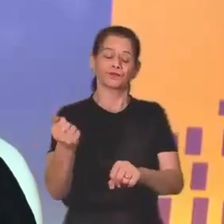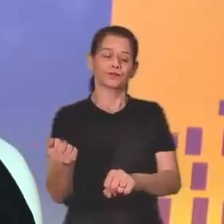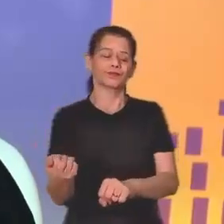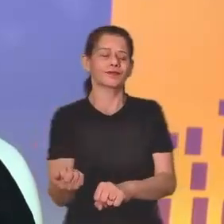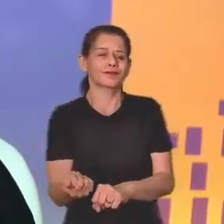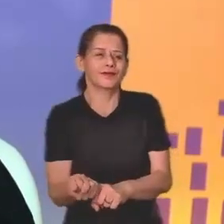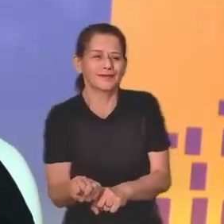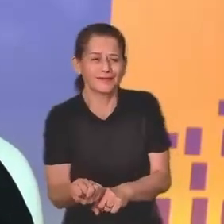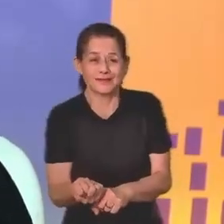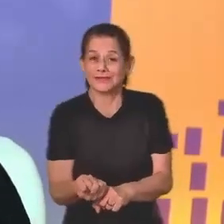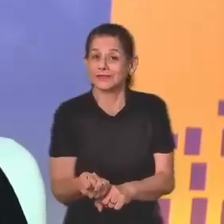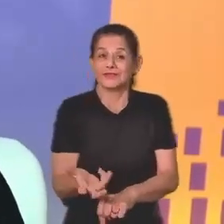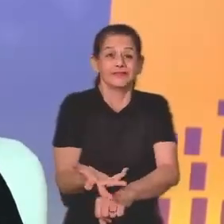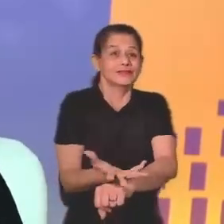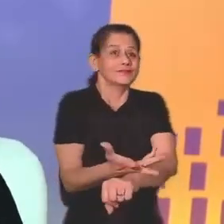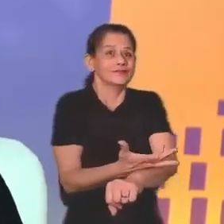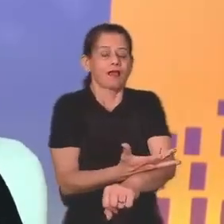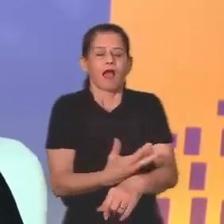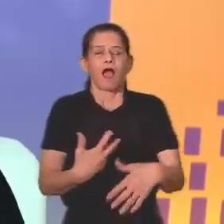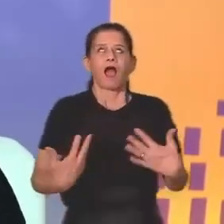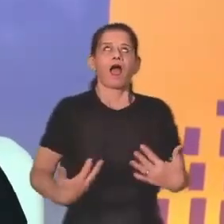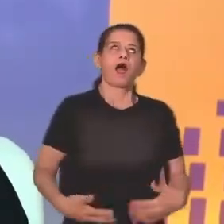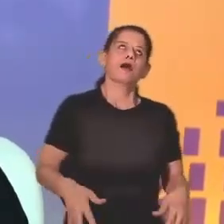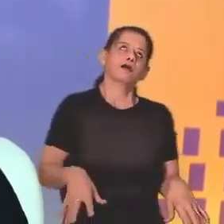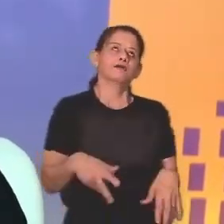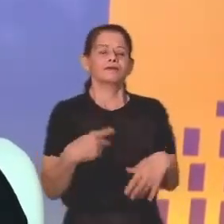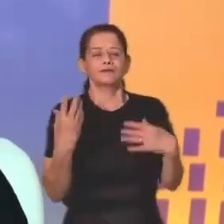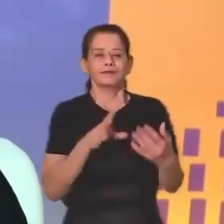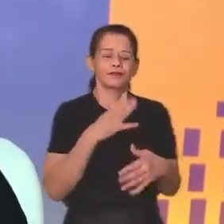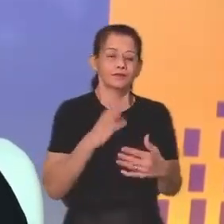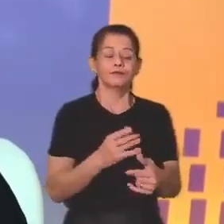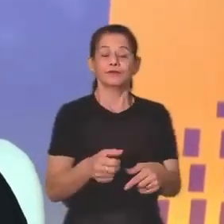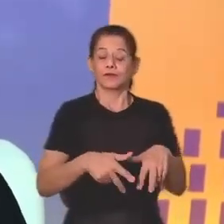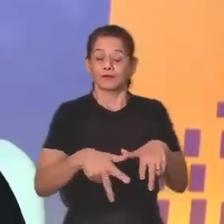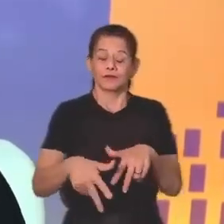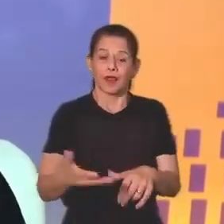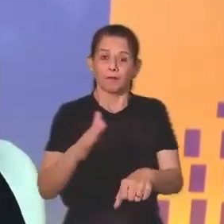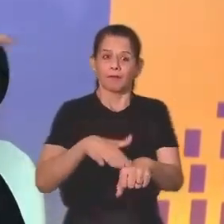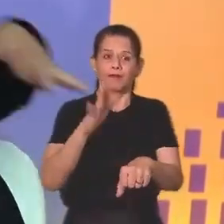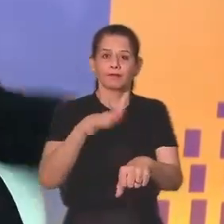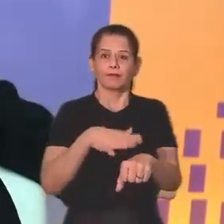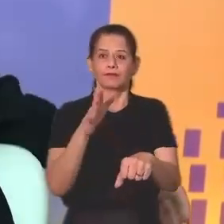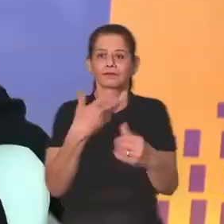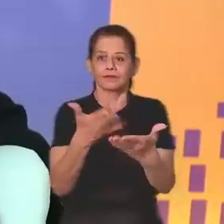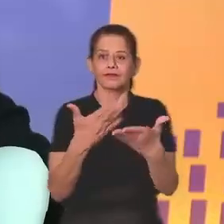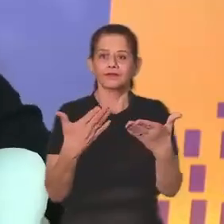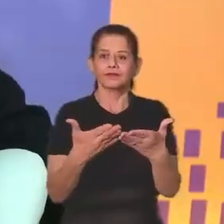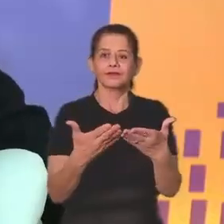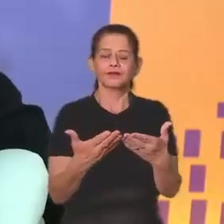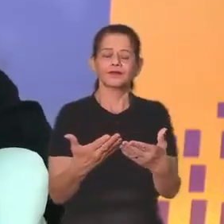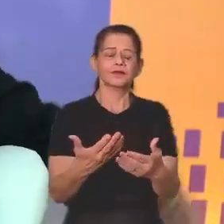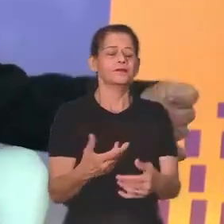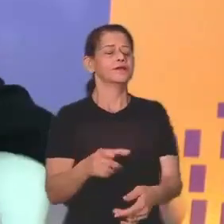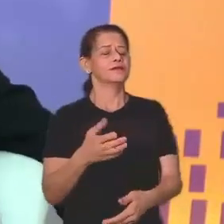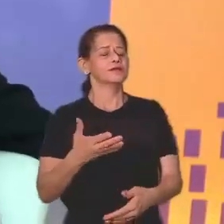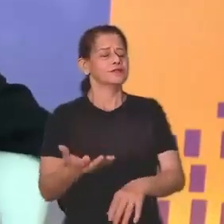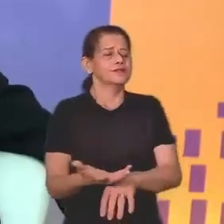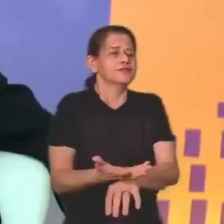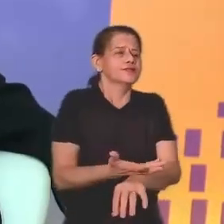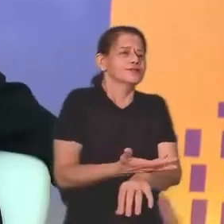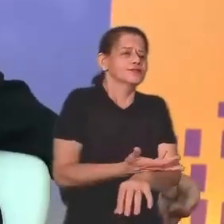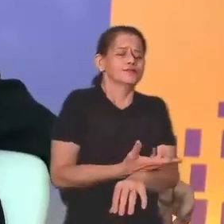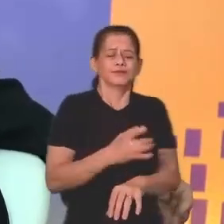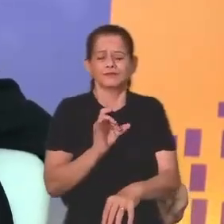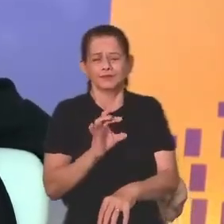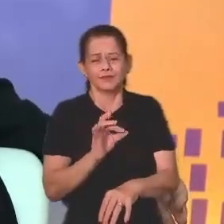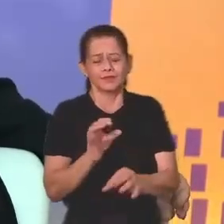na perna. Eu falei, nossa, será que eu não vou andar mais? Como é que eu... Mas aí é que eu senti um nervo que não... Mas